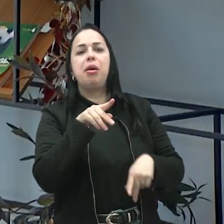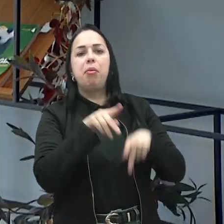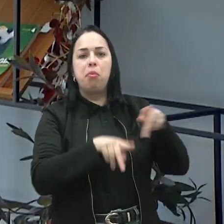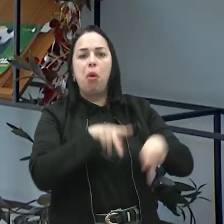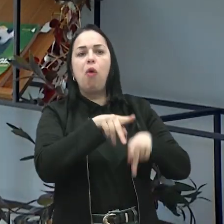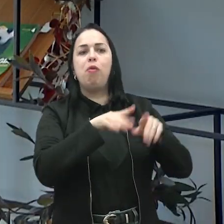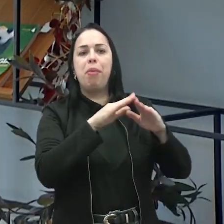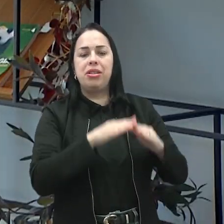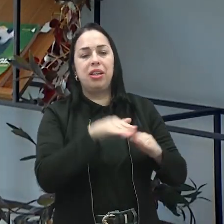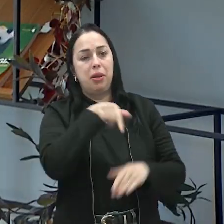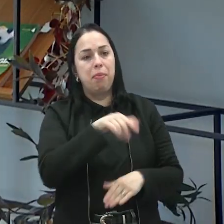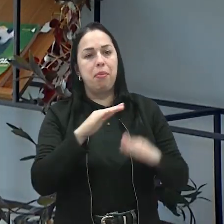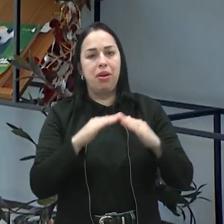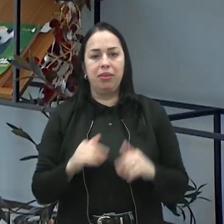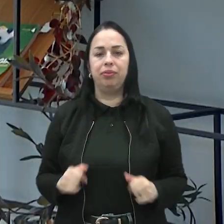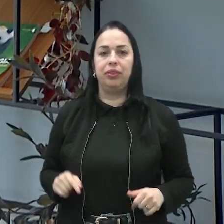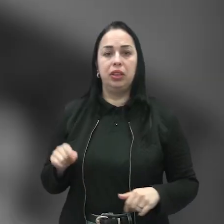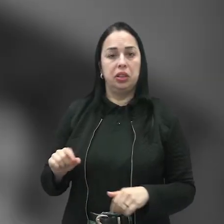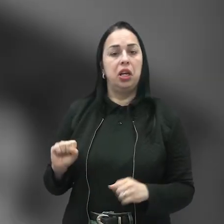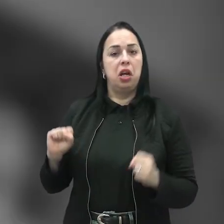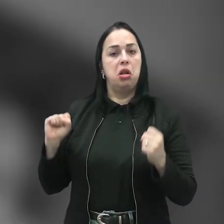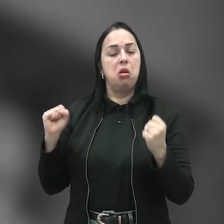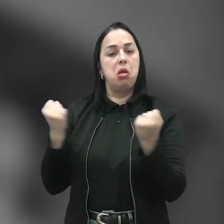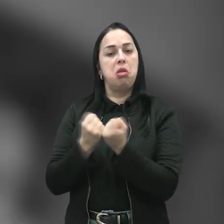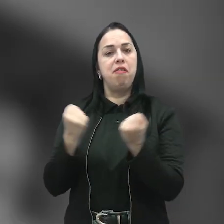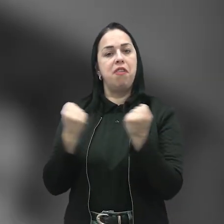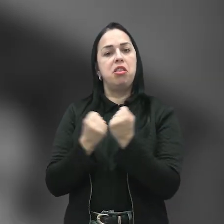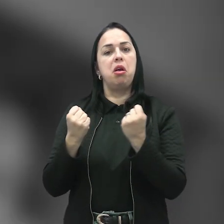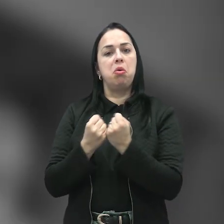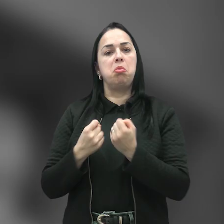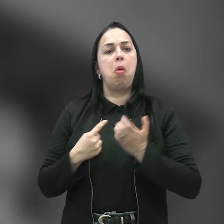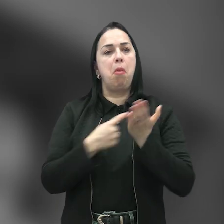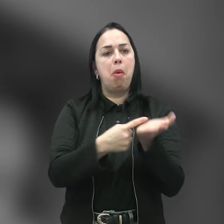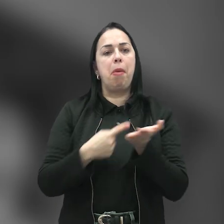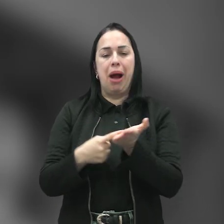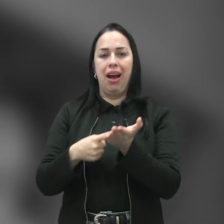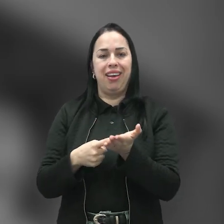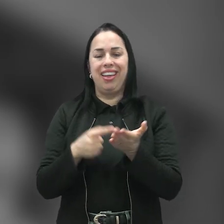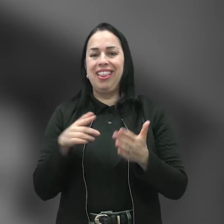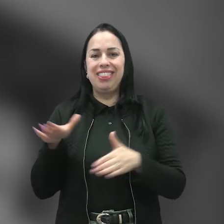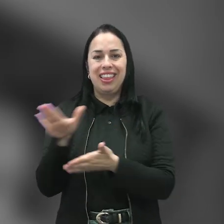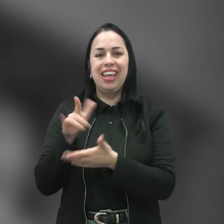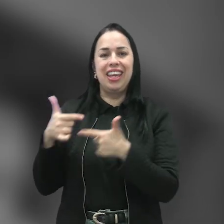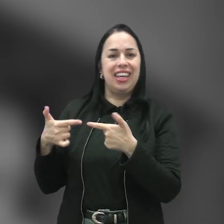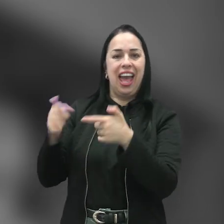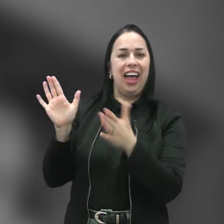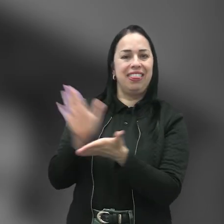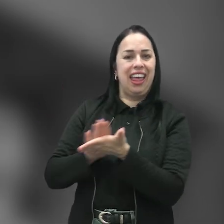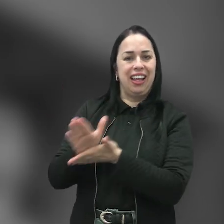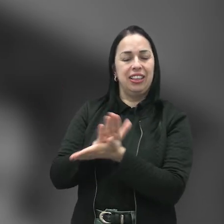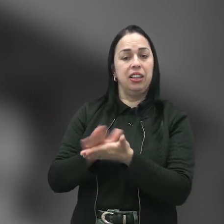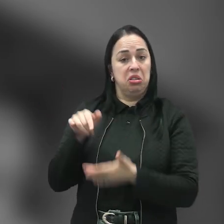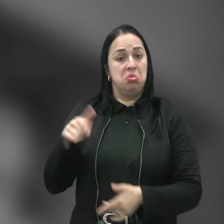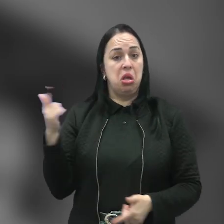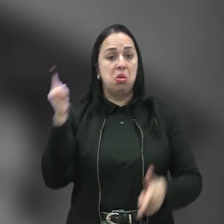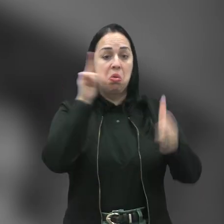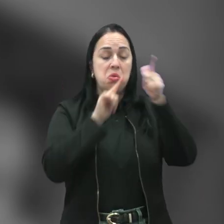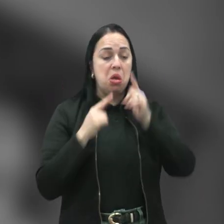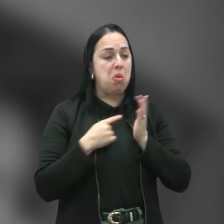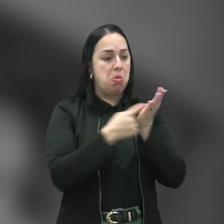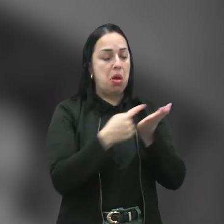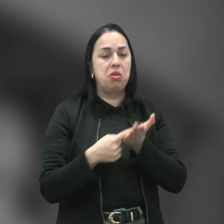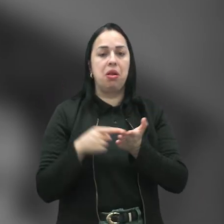temos brasileiros ali ocupando esse território. Foi por defender o uso da diplomacia e não da guerra para resolver